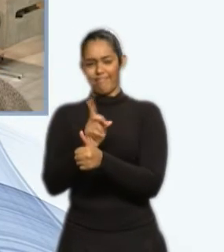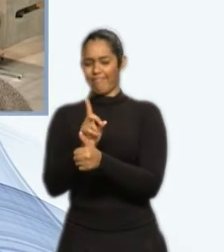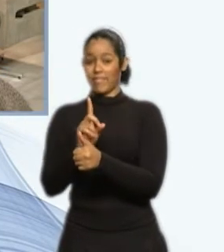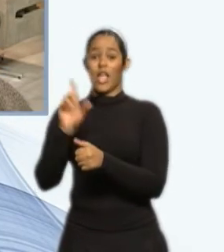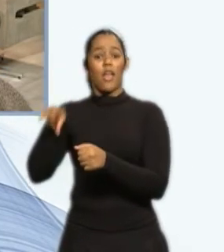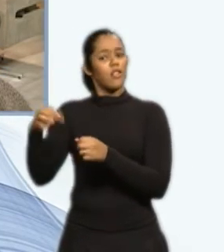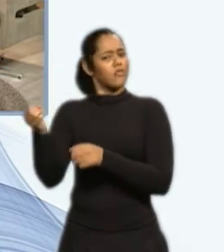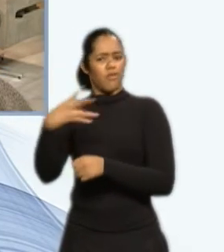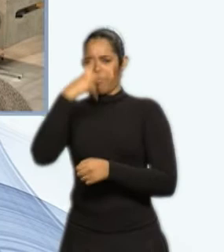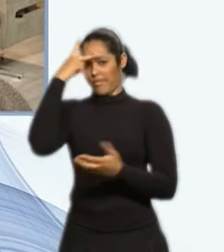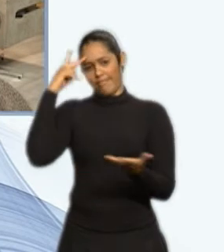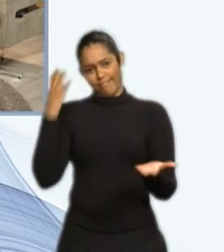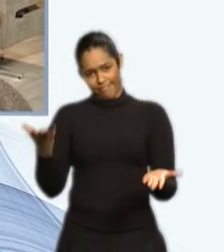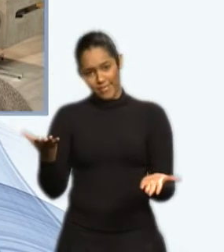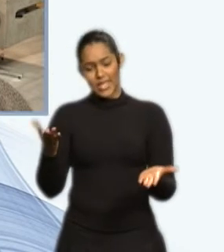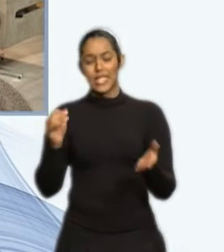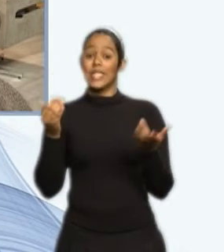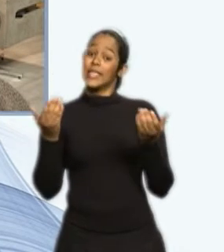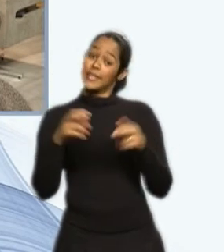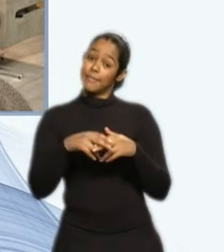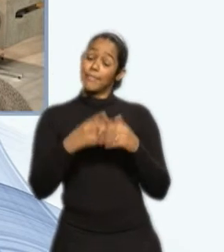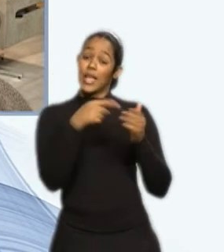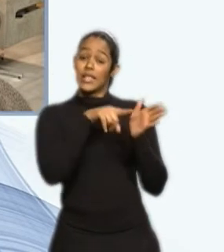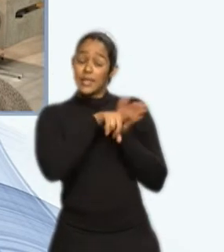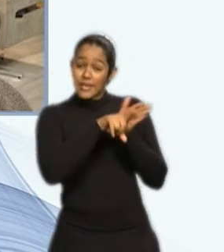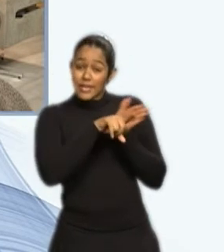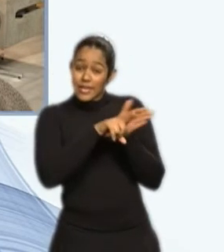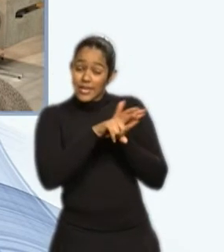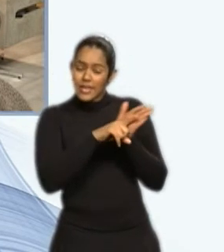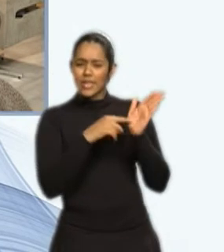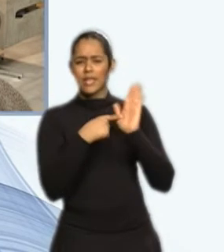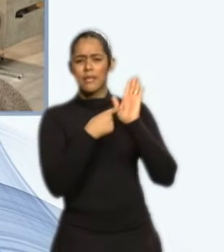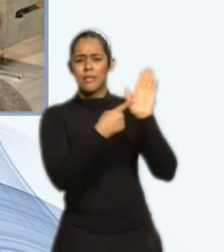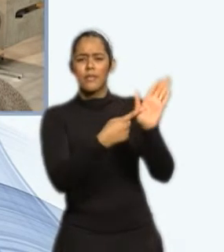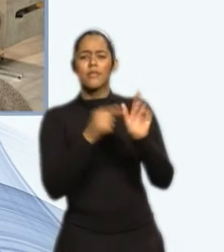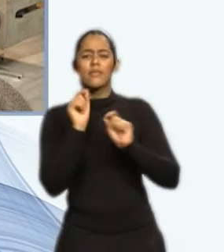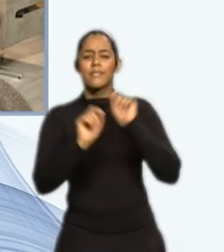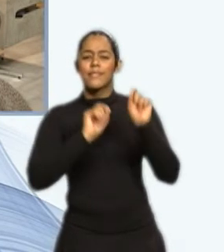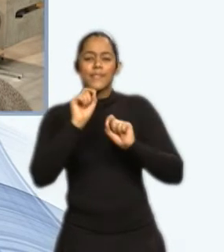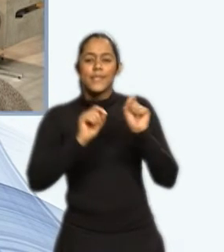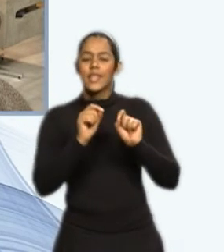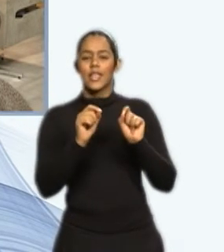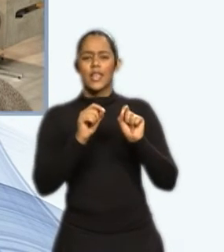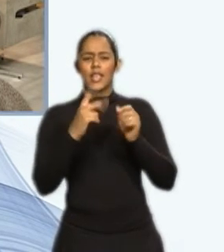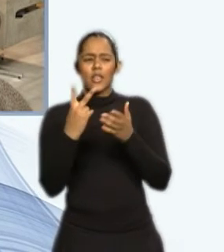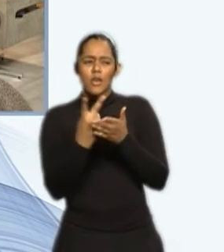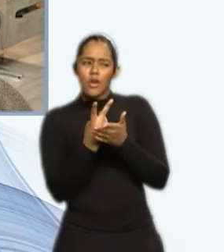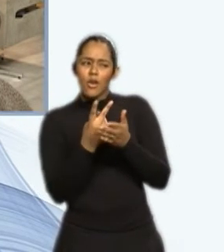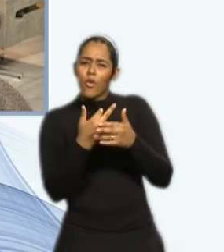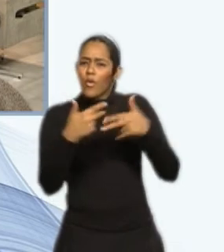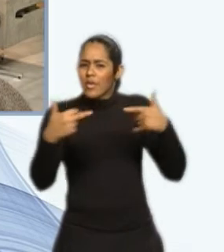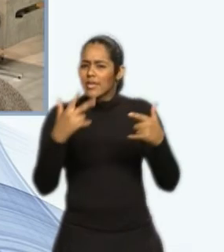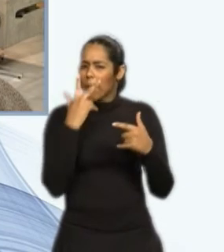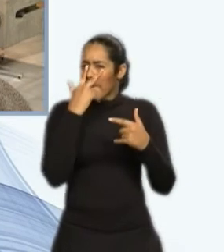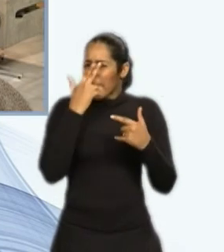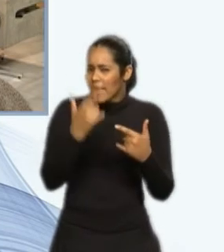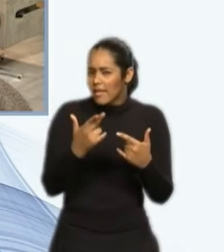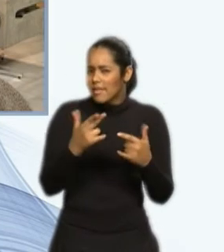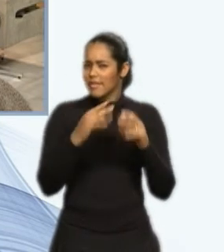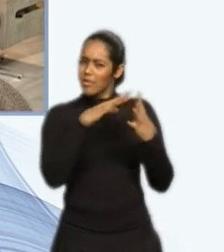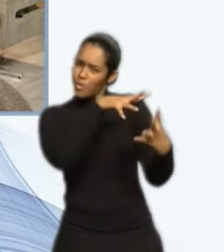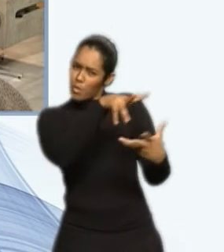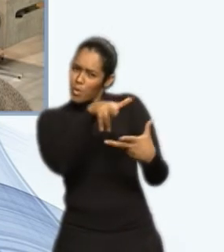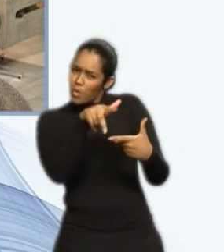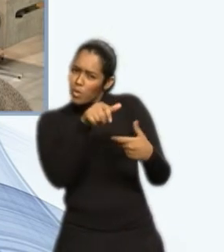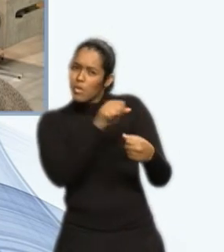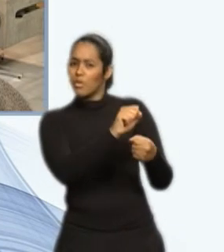ele é uma nova pessoa. Então, os dados da pesquisa refletem situações muito parecidas com o